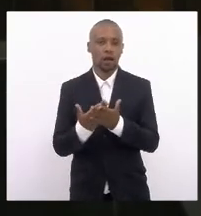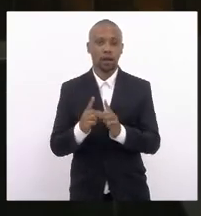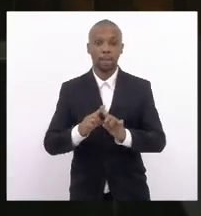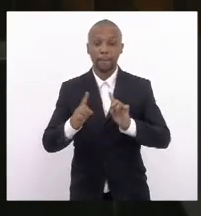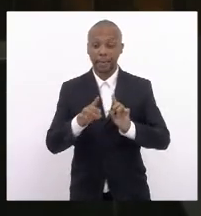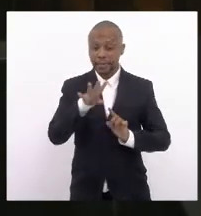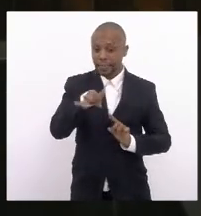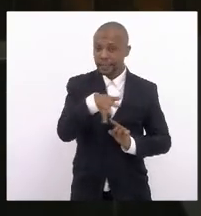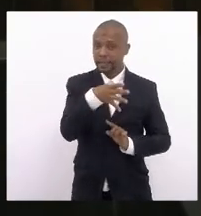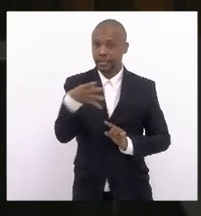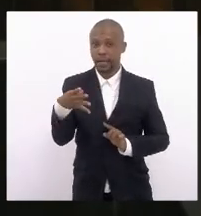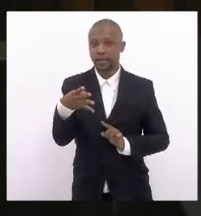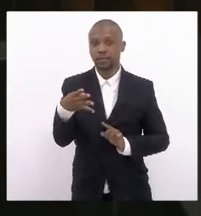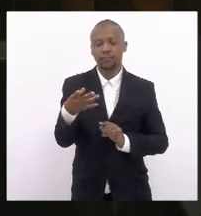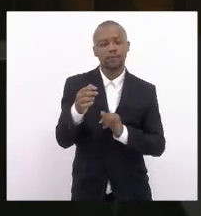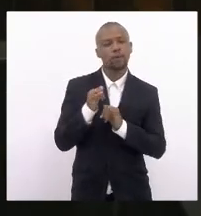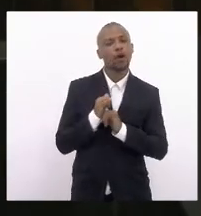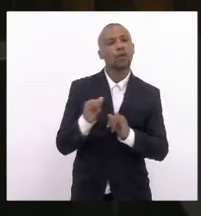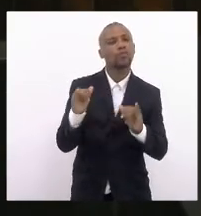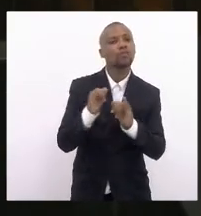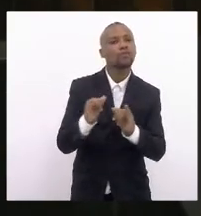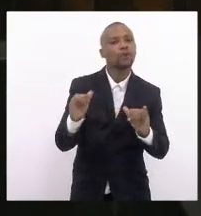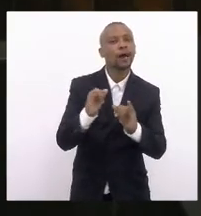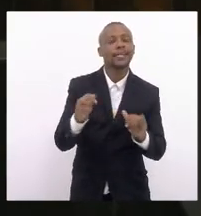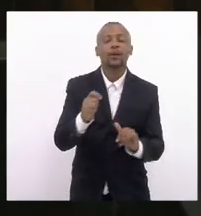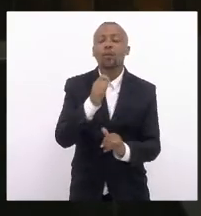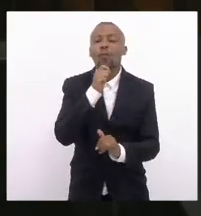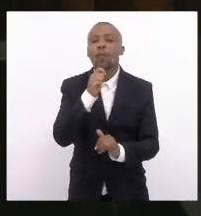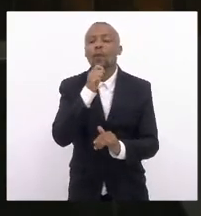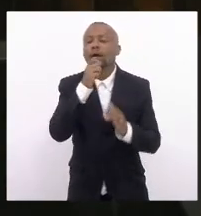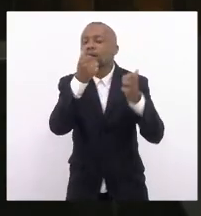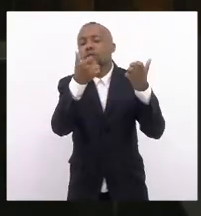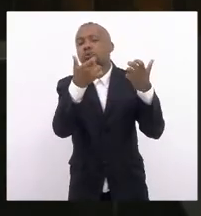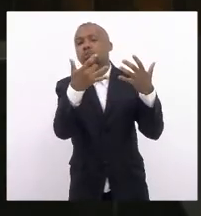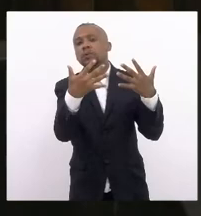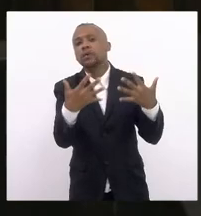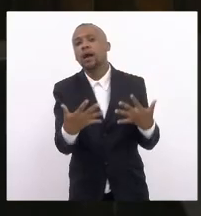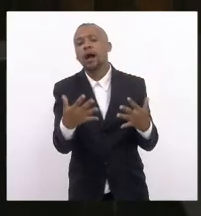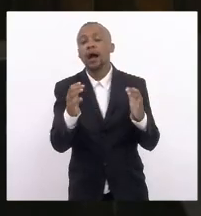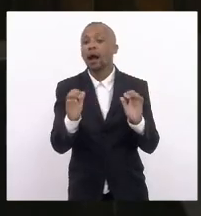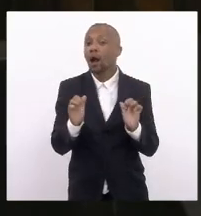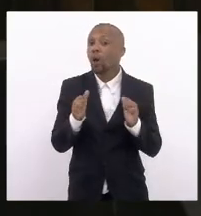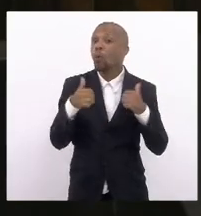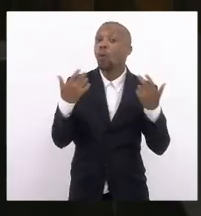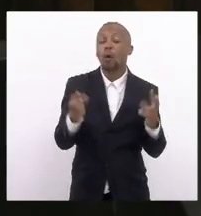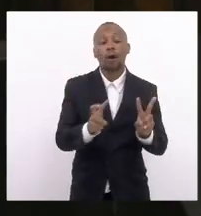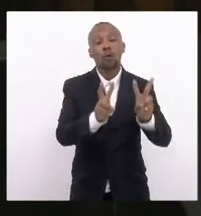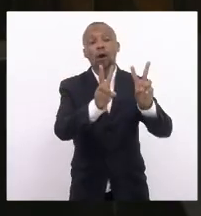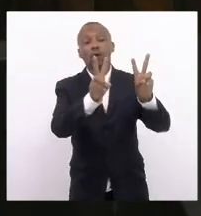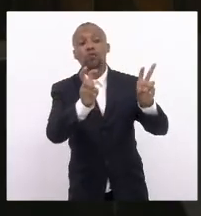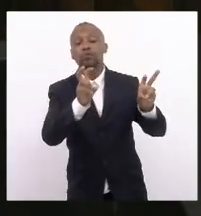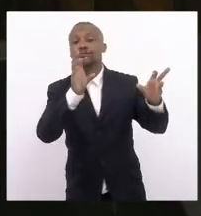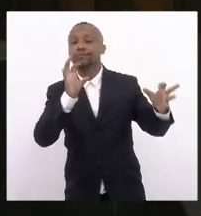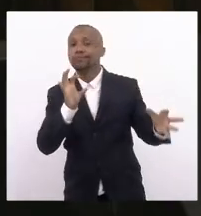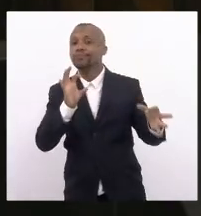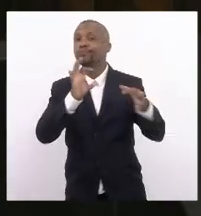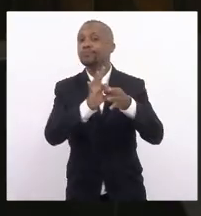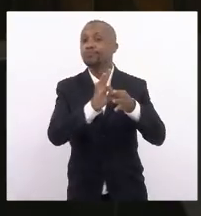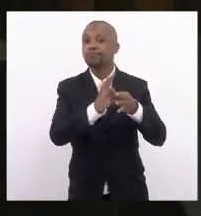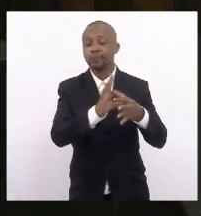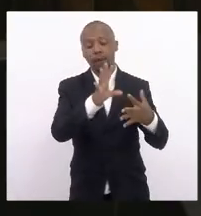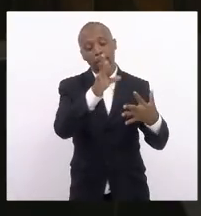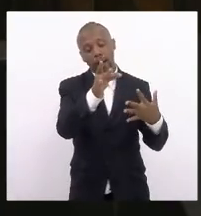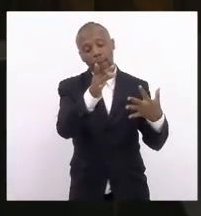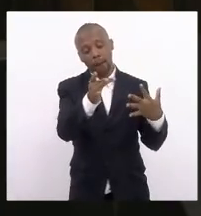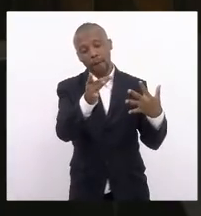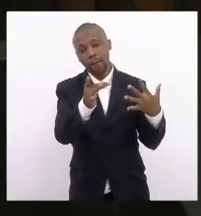grade foi divulgada sem dizer qual era o assunto que cada uma dessas